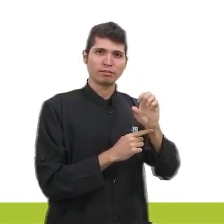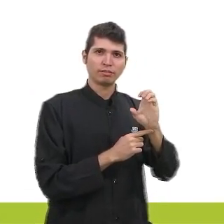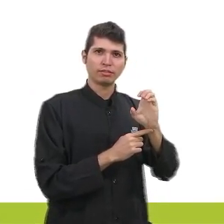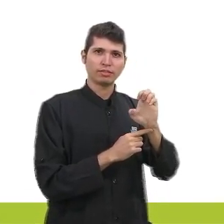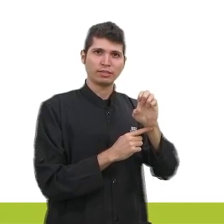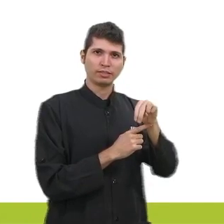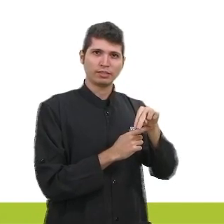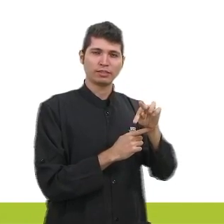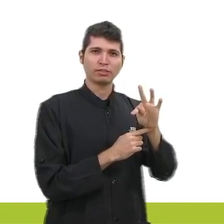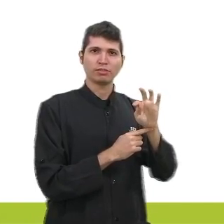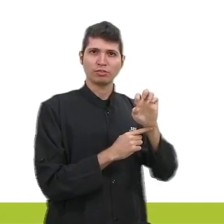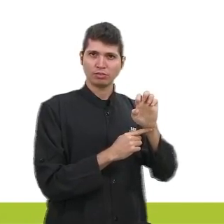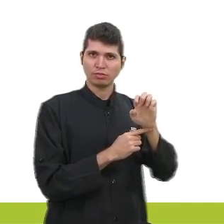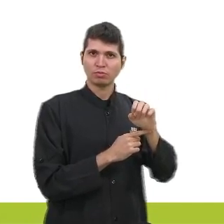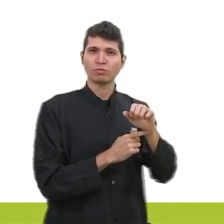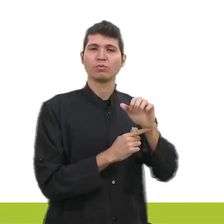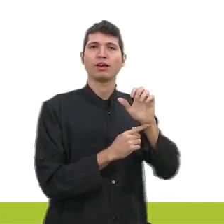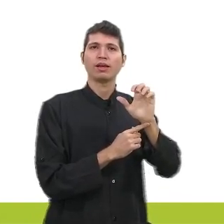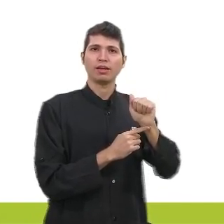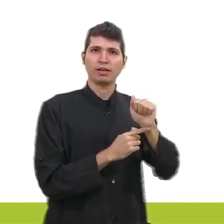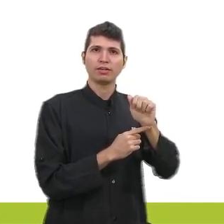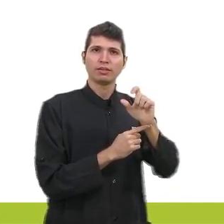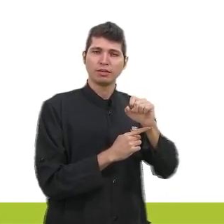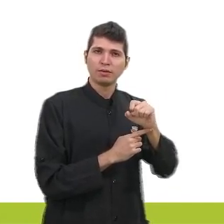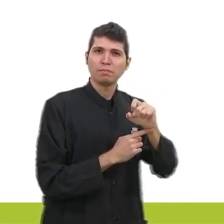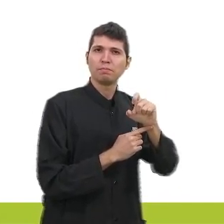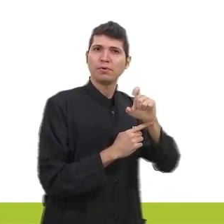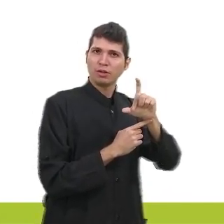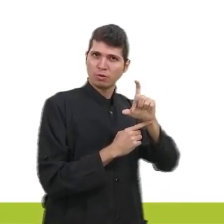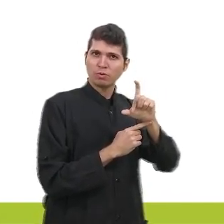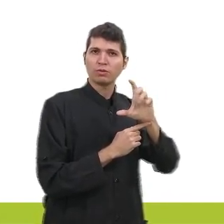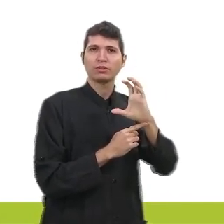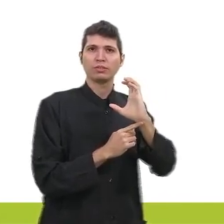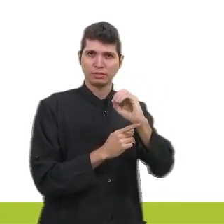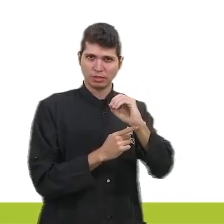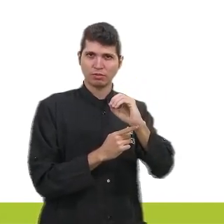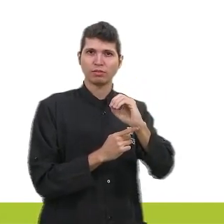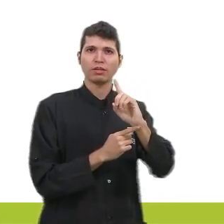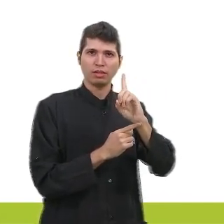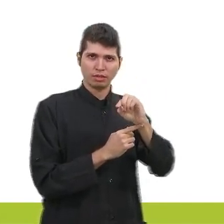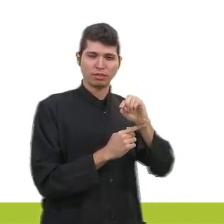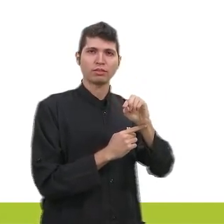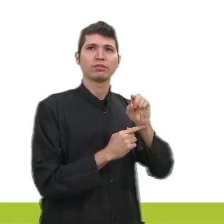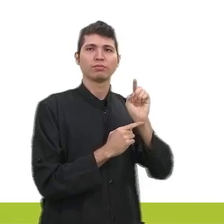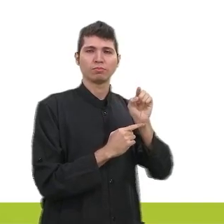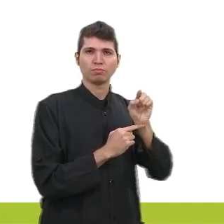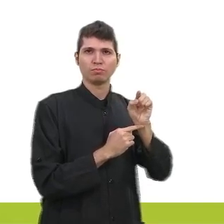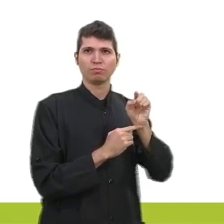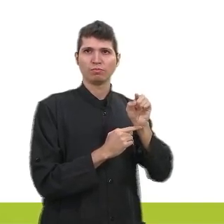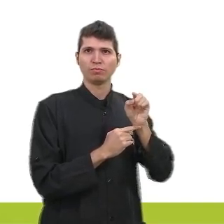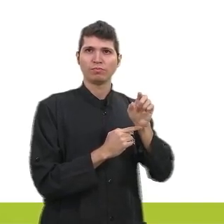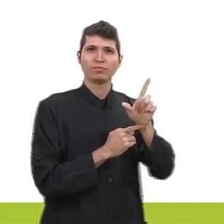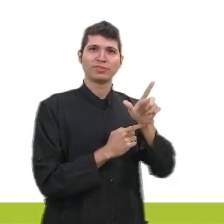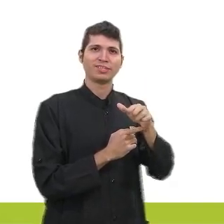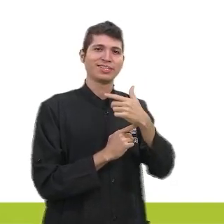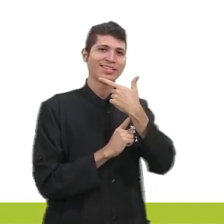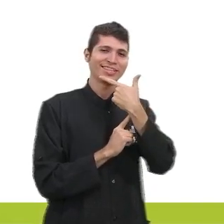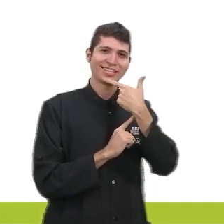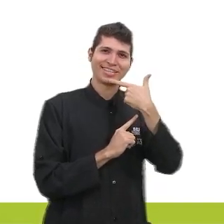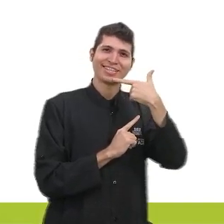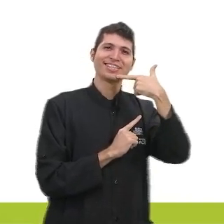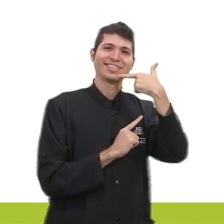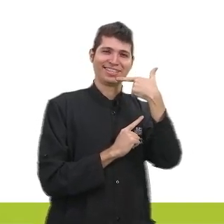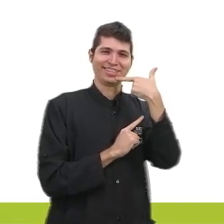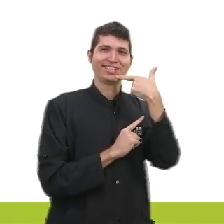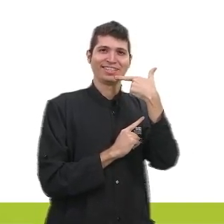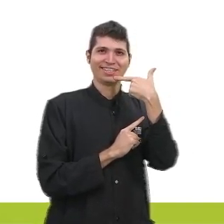crescente? Quando o a é maior que zero, tá bom? Quando o a for maior que zero, é só alegria, tá vendo? Ó? Eu vou chamar aqui de sorriso